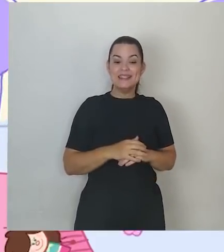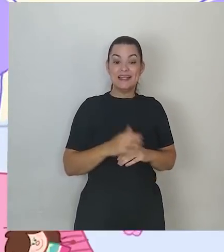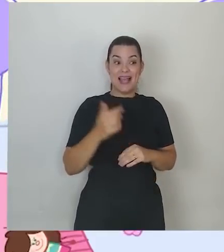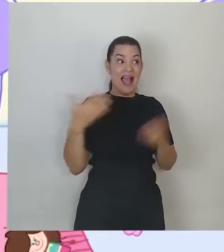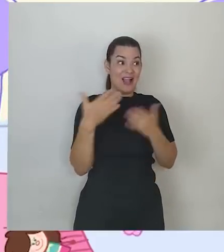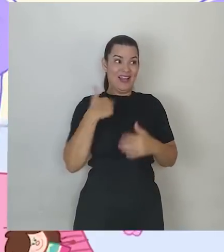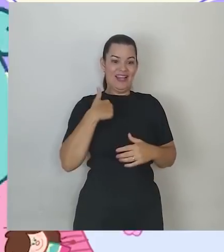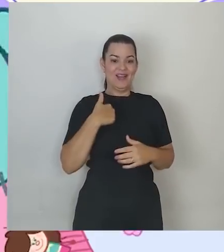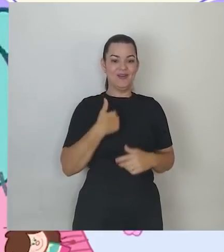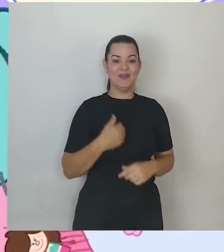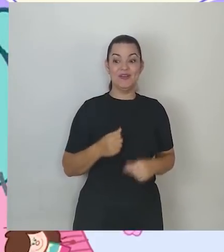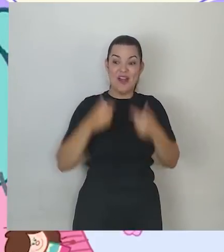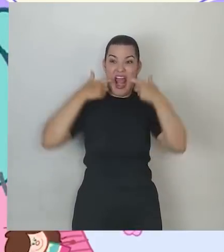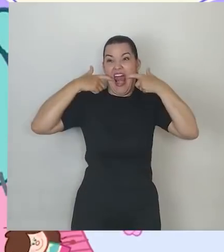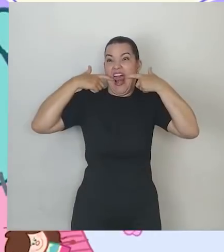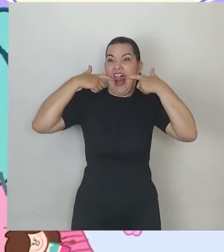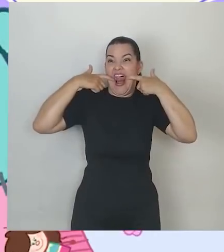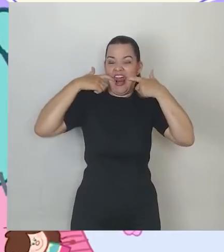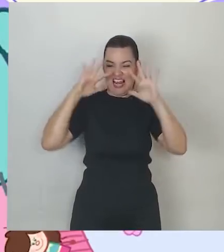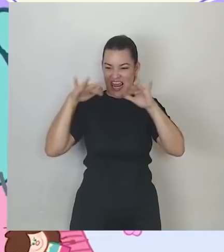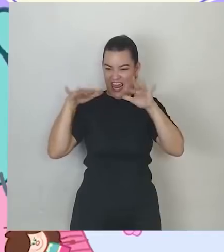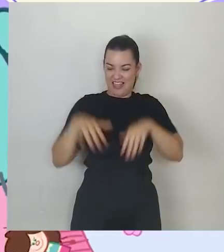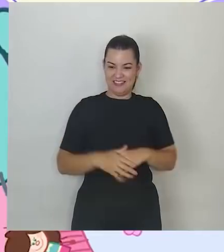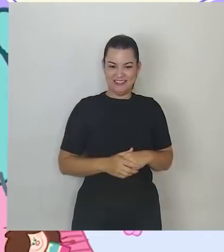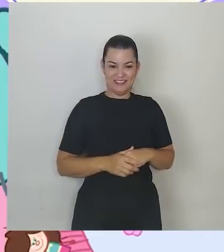Agora é minha vez.